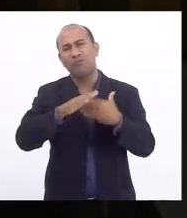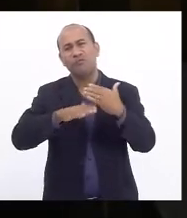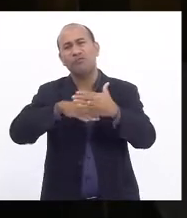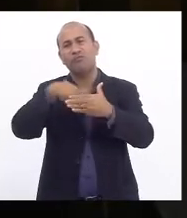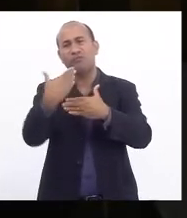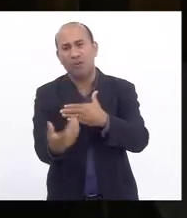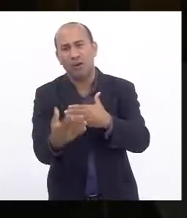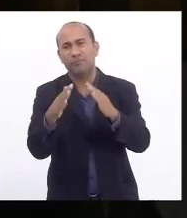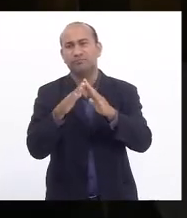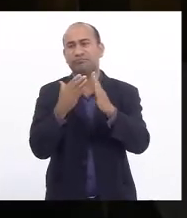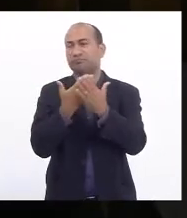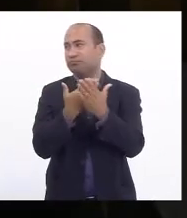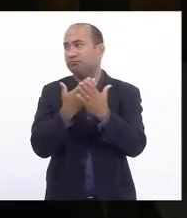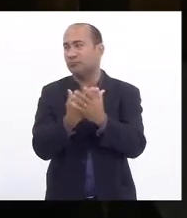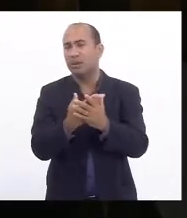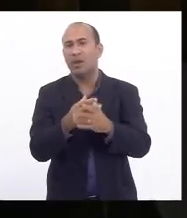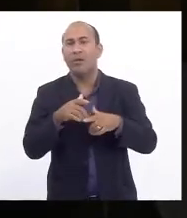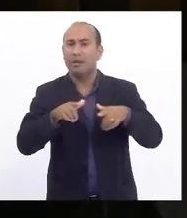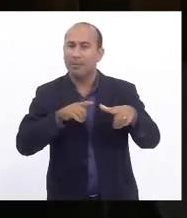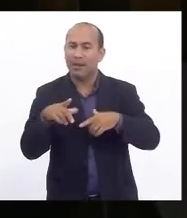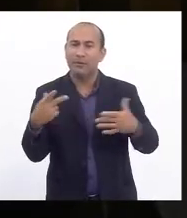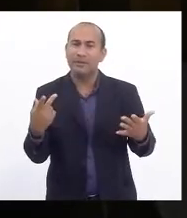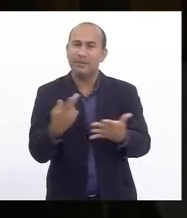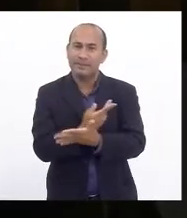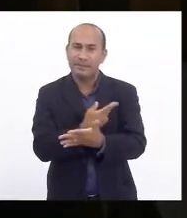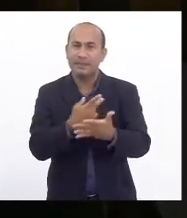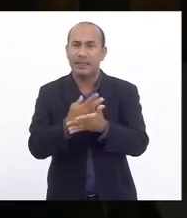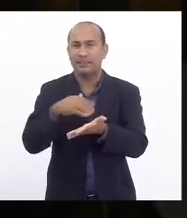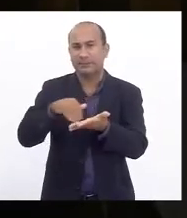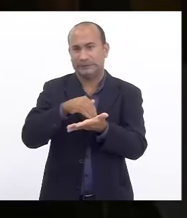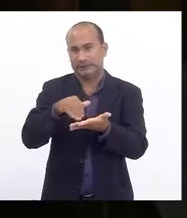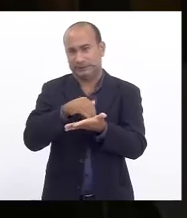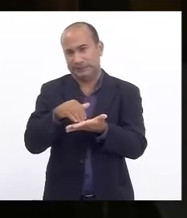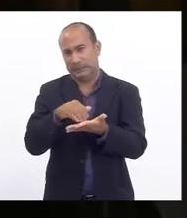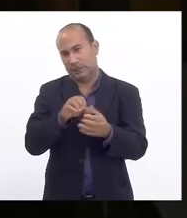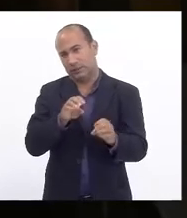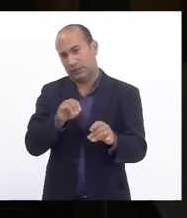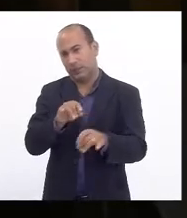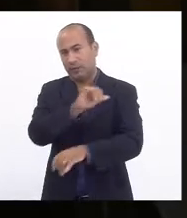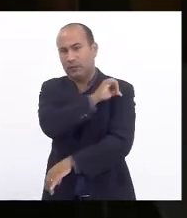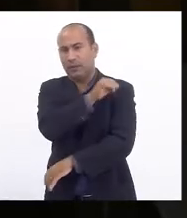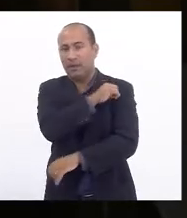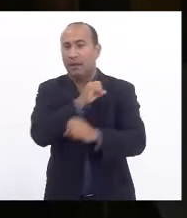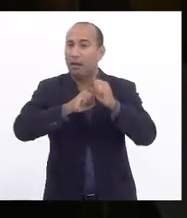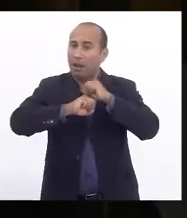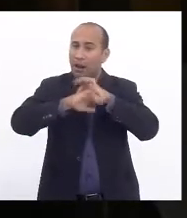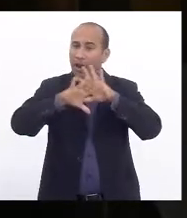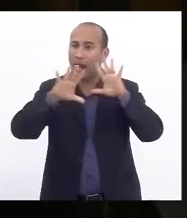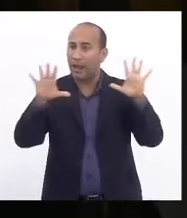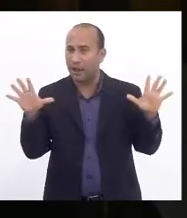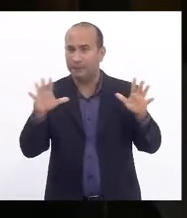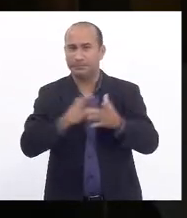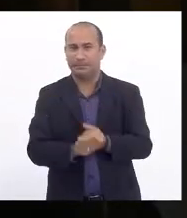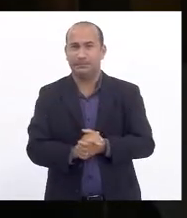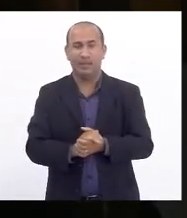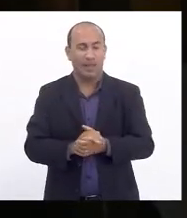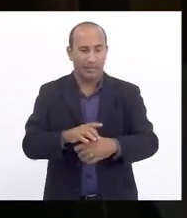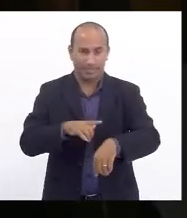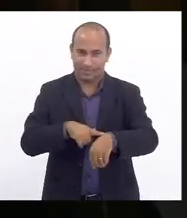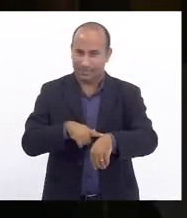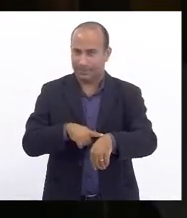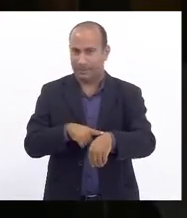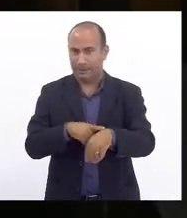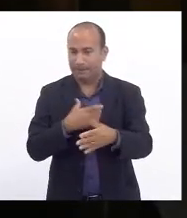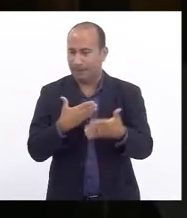pode abrir mão e no trabalho que a gente vem realizando na Secretaria de Educação do Rio isso vai ficando muito Claro não há tempo a